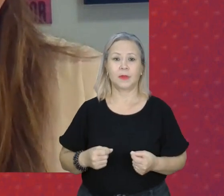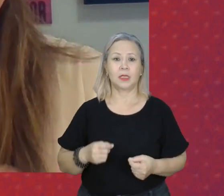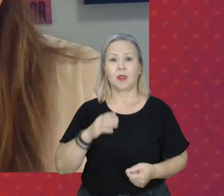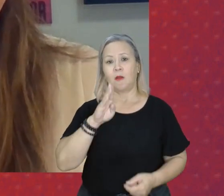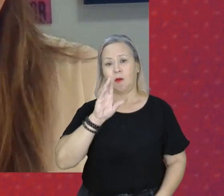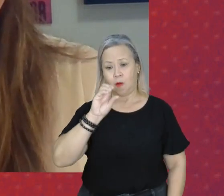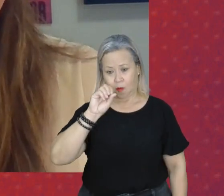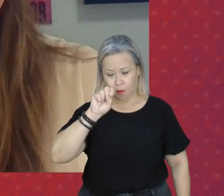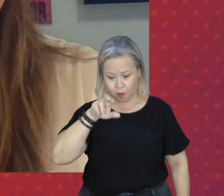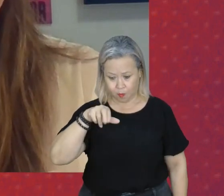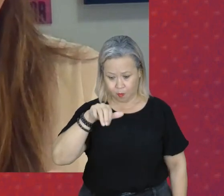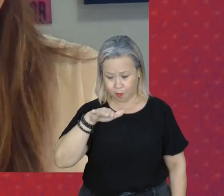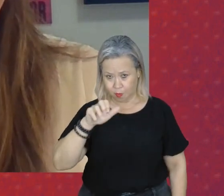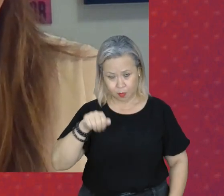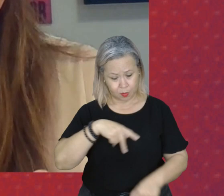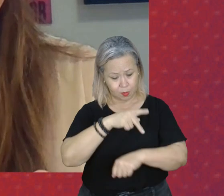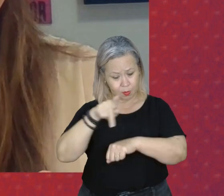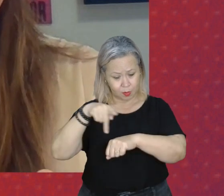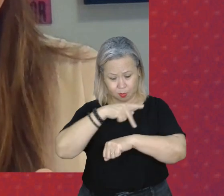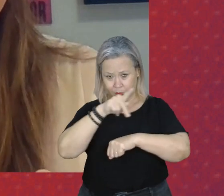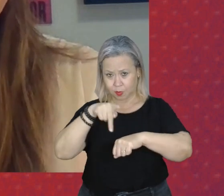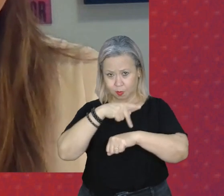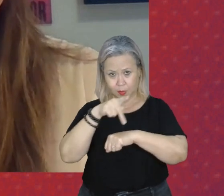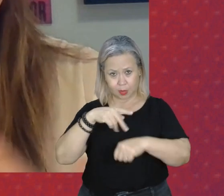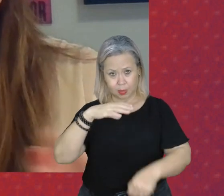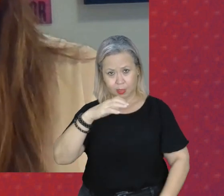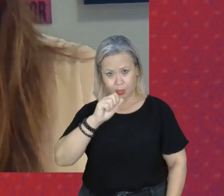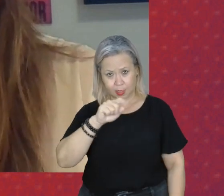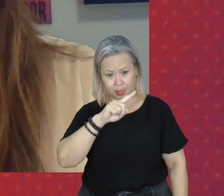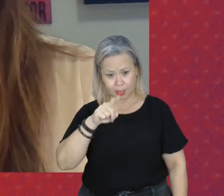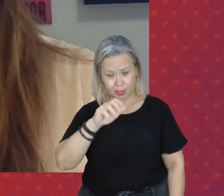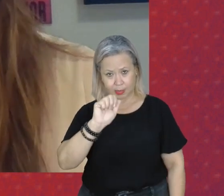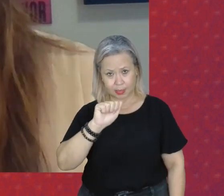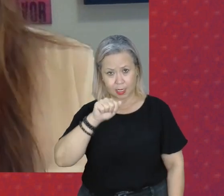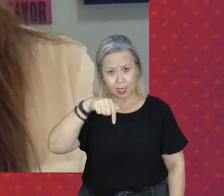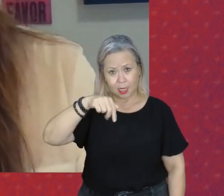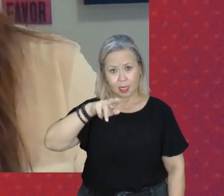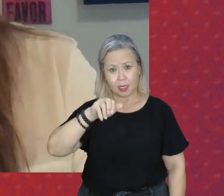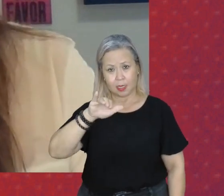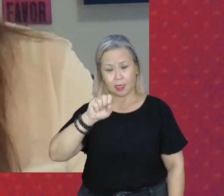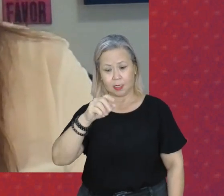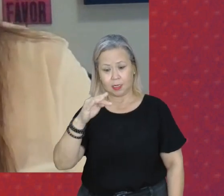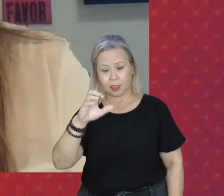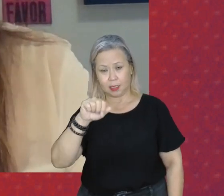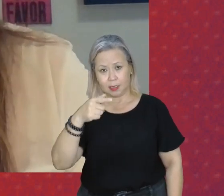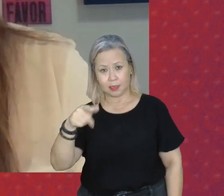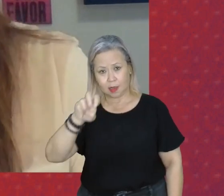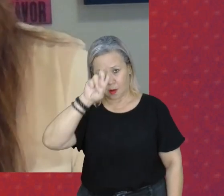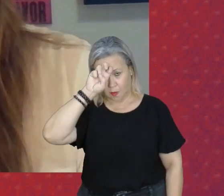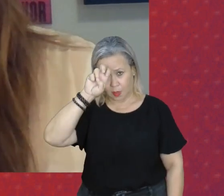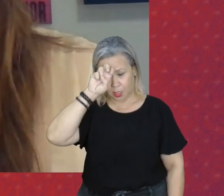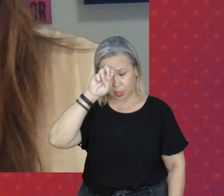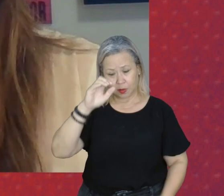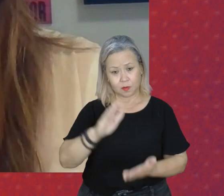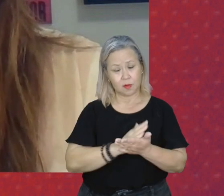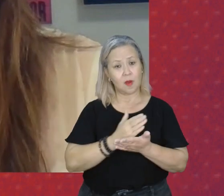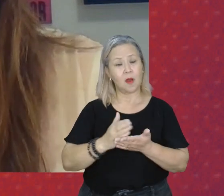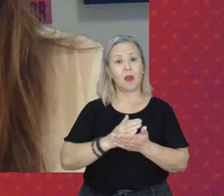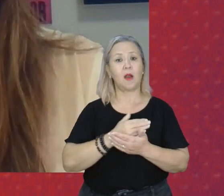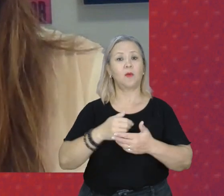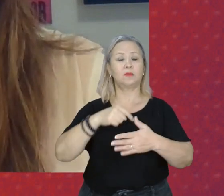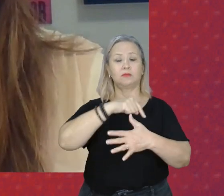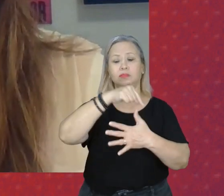Bósnia, enfim, gente, é muito... Cazaquistão, Egito, né? Só para vocês terem alguns exemplos,